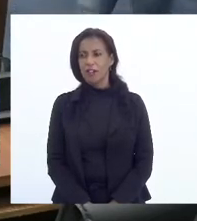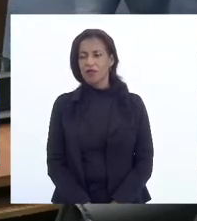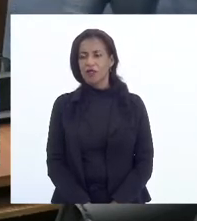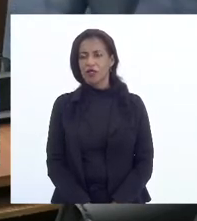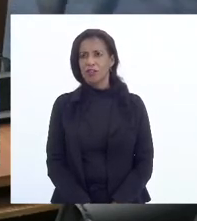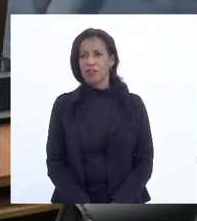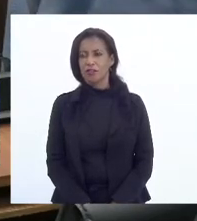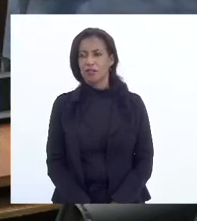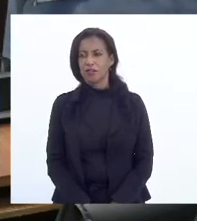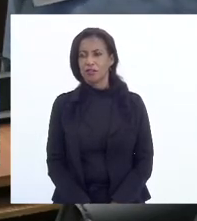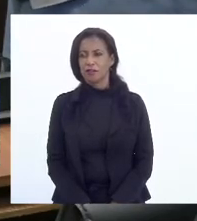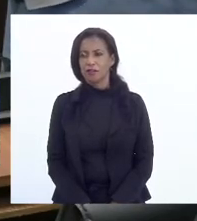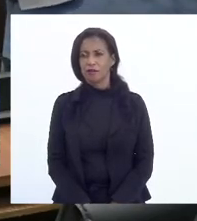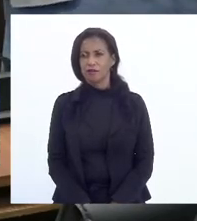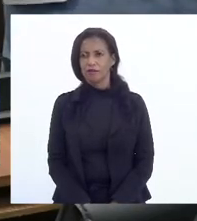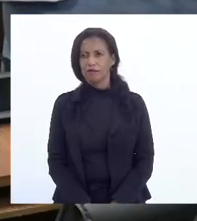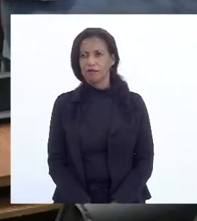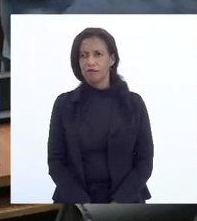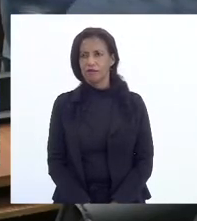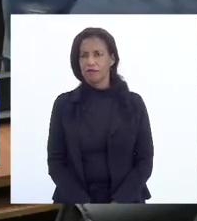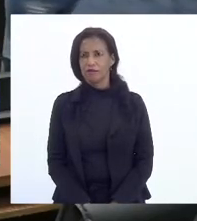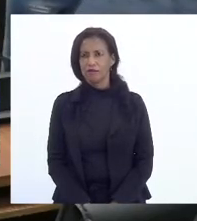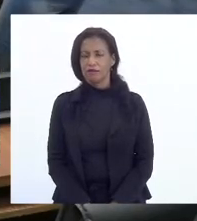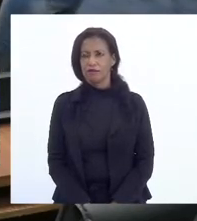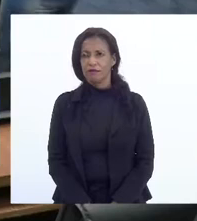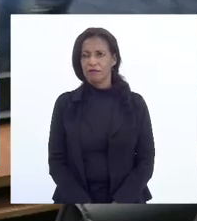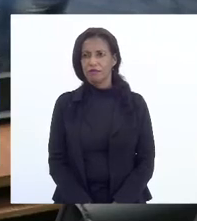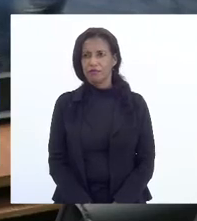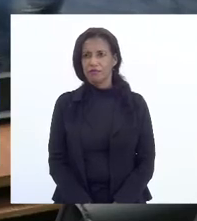Vou deixar o Luiz Paulo sozinho, vou ficar contigo, Luciano.